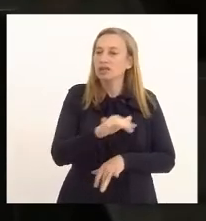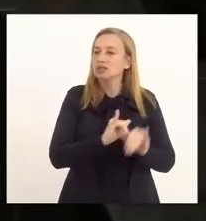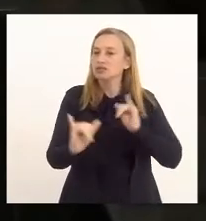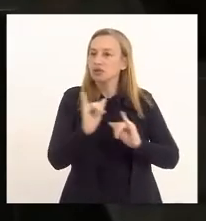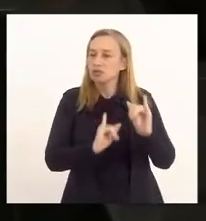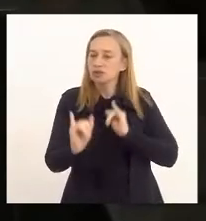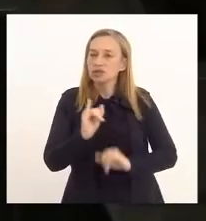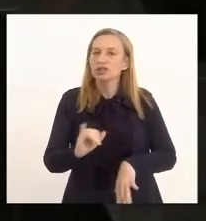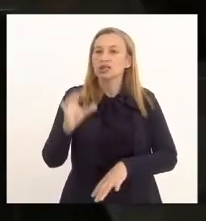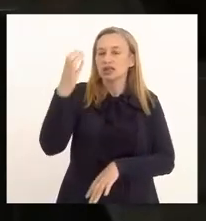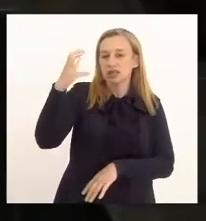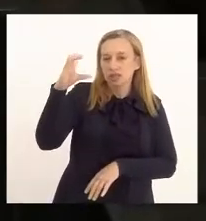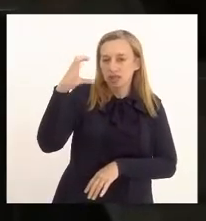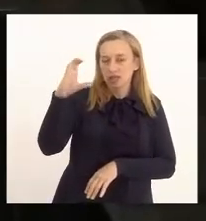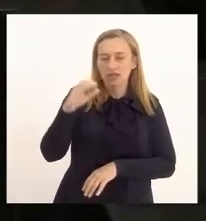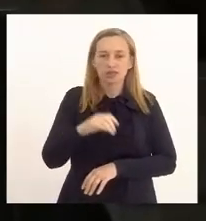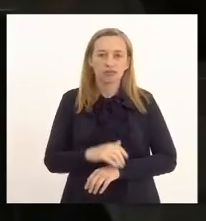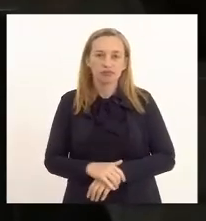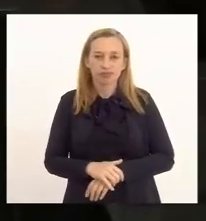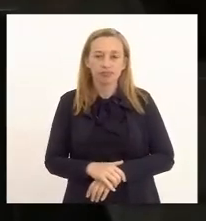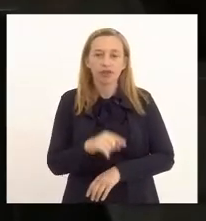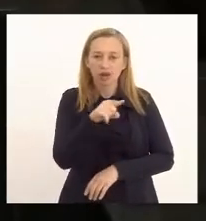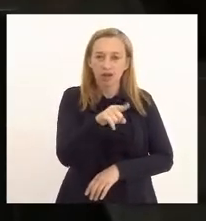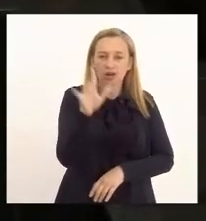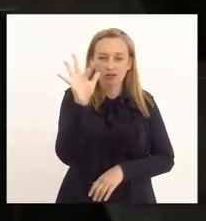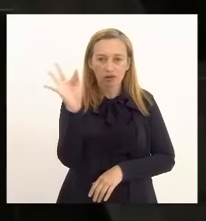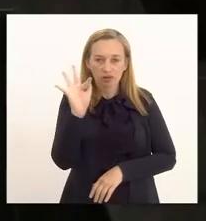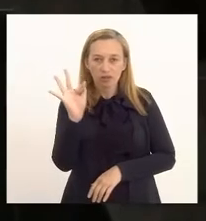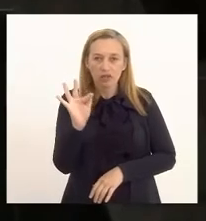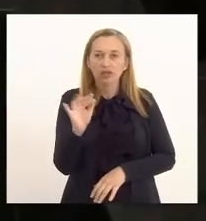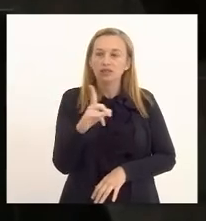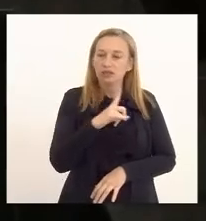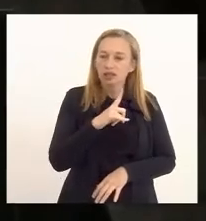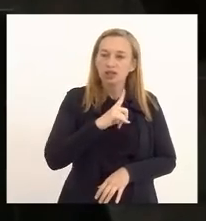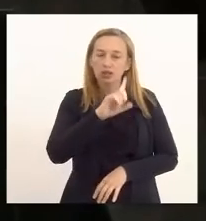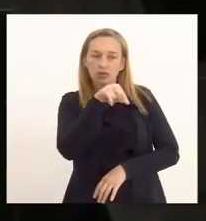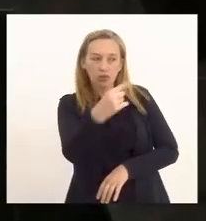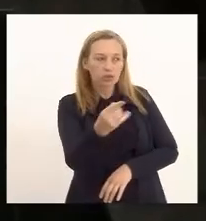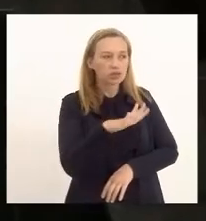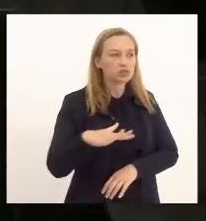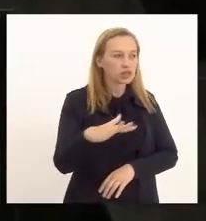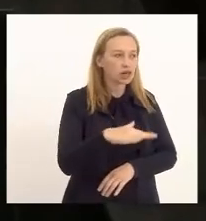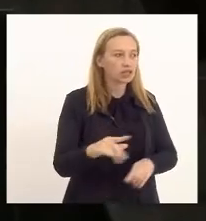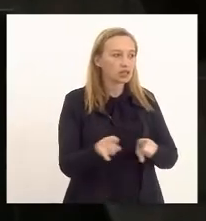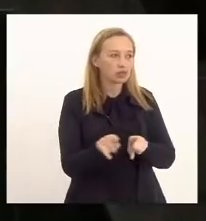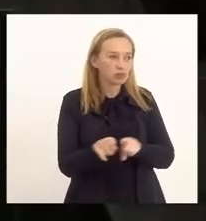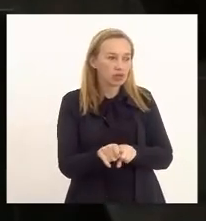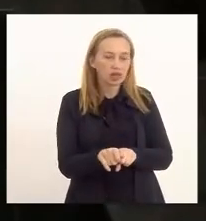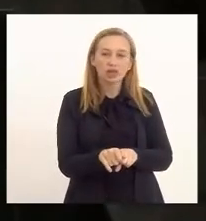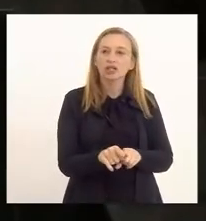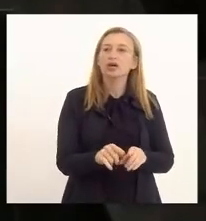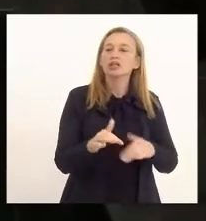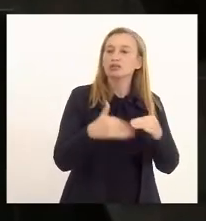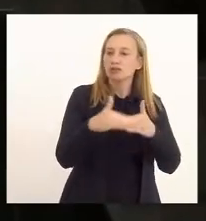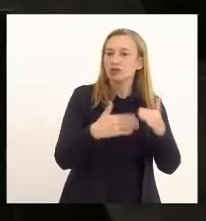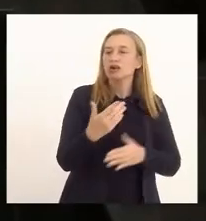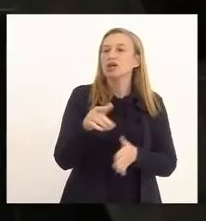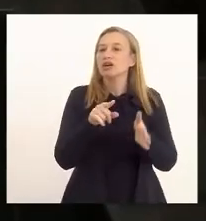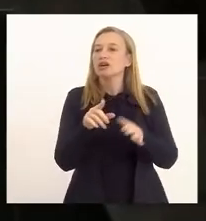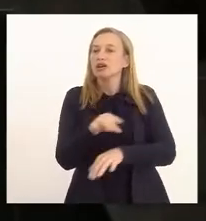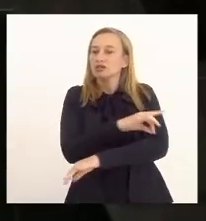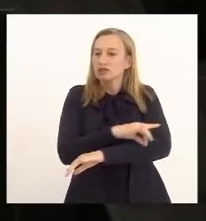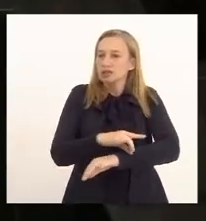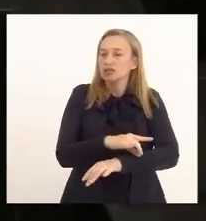no campo das ciências, que aquela faculdade desenvolve, e outras áreas que poderão se desenvolver, como as áreas de física e química, desejadas